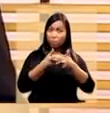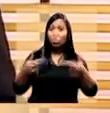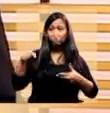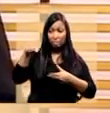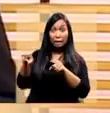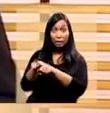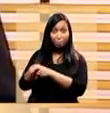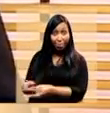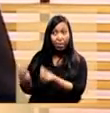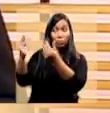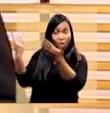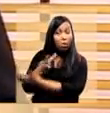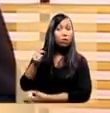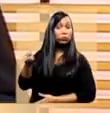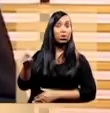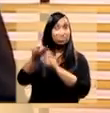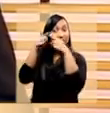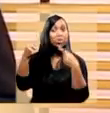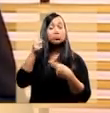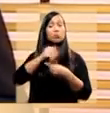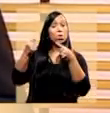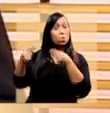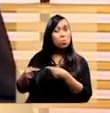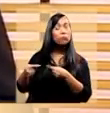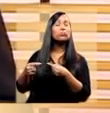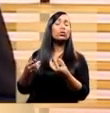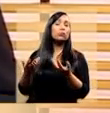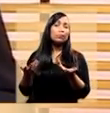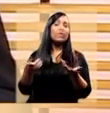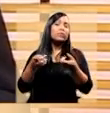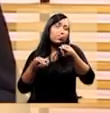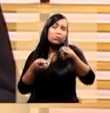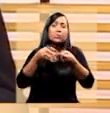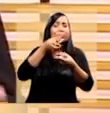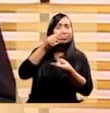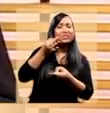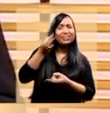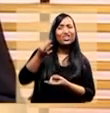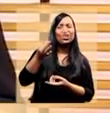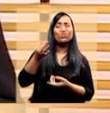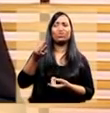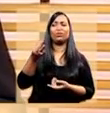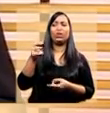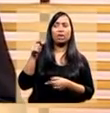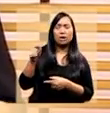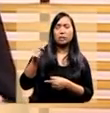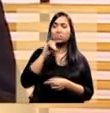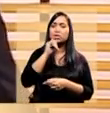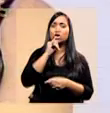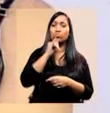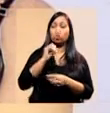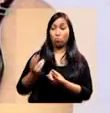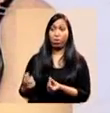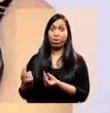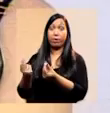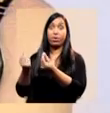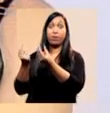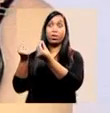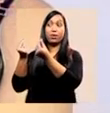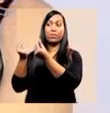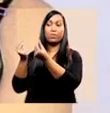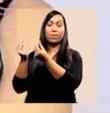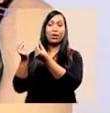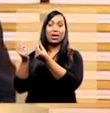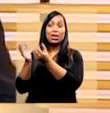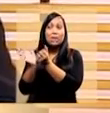que acontece na classe alta, também a violência contra a mulher. A senhora acha que quando é no universo dos ricos,